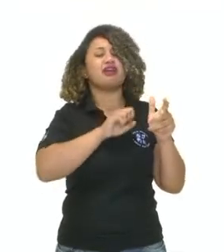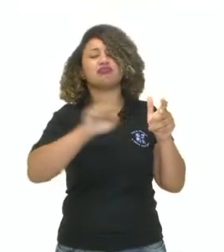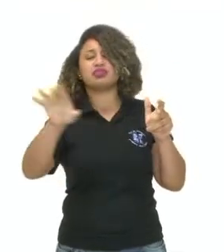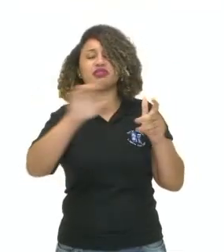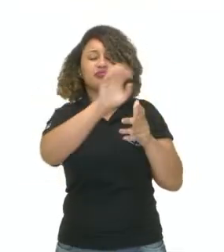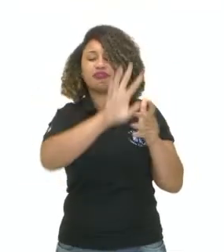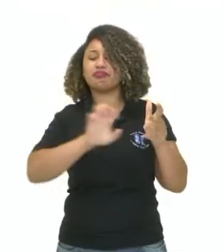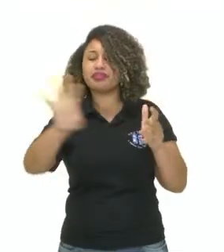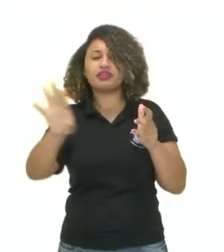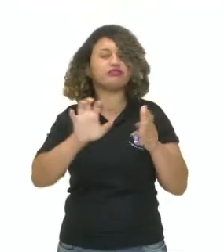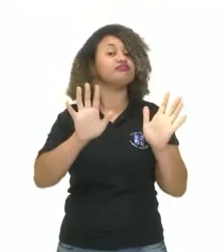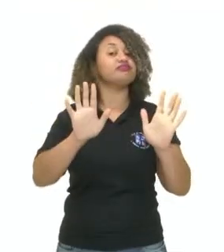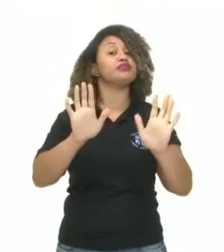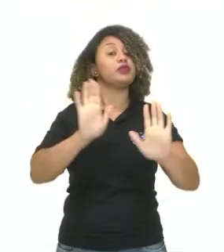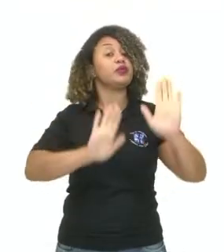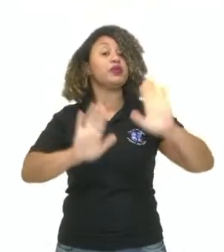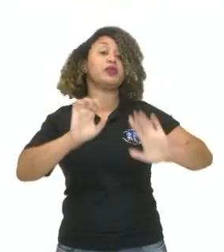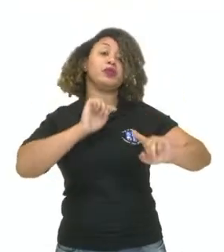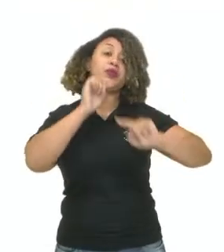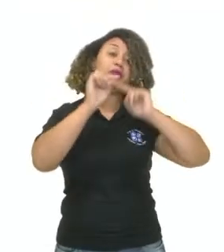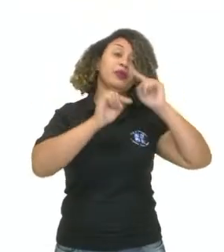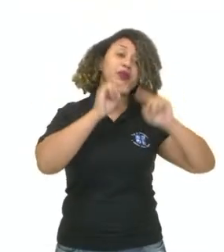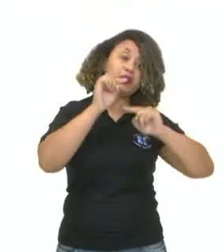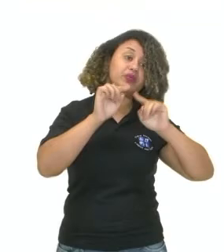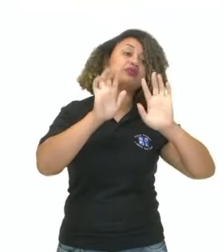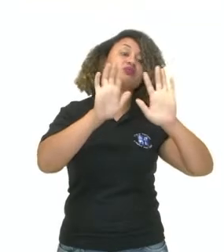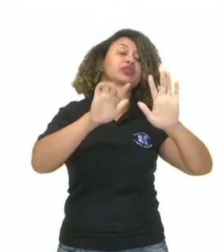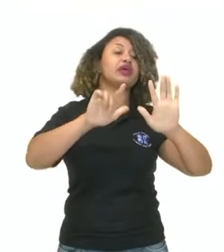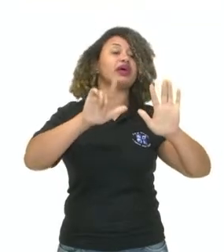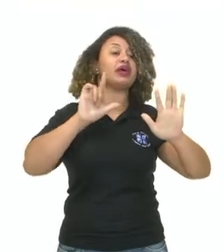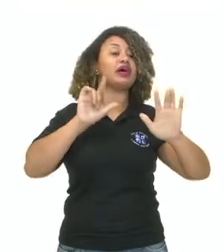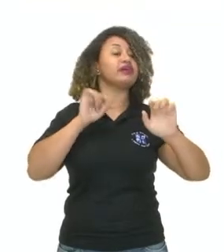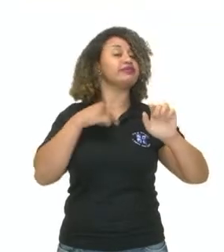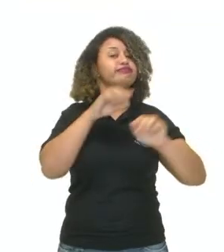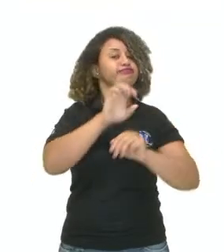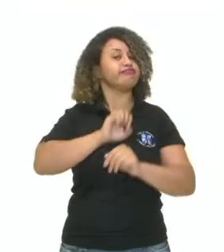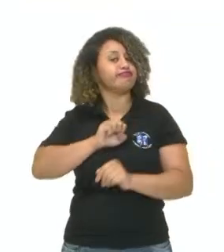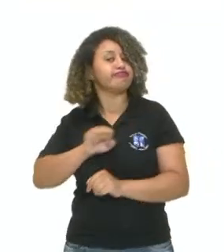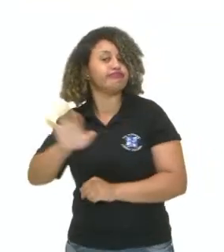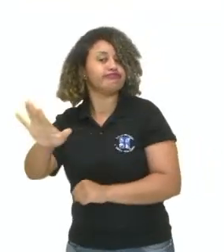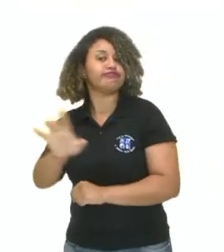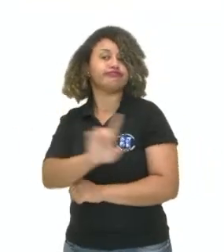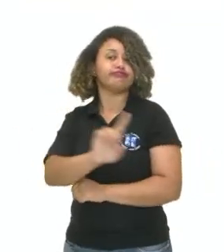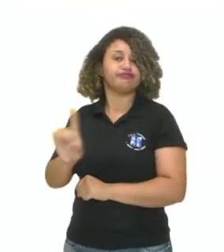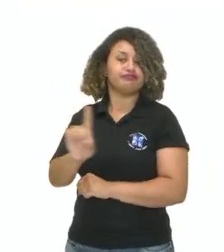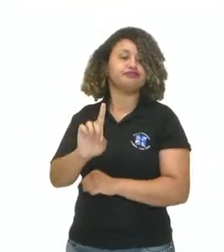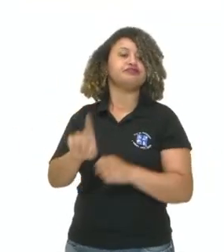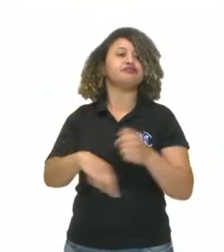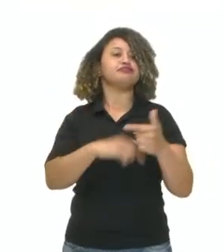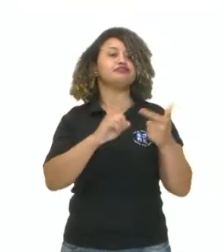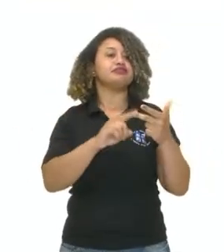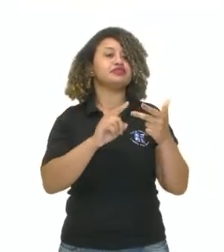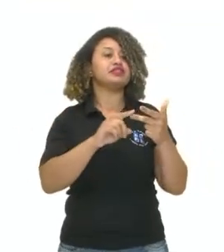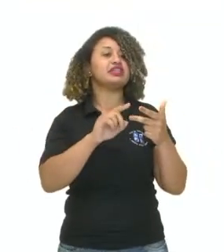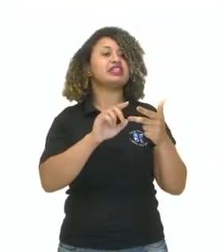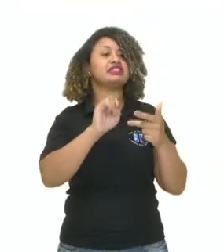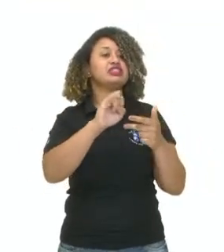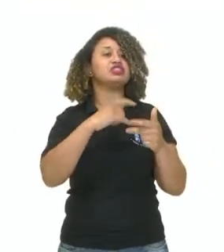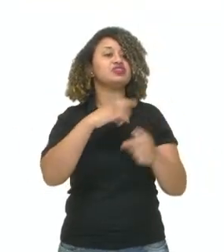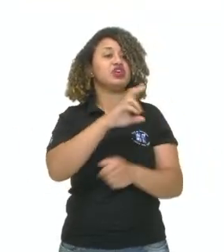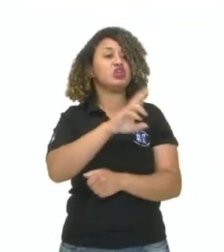autoria, desconfie e, de preferência, não compartilhe. Se houver nome de autor